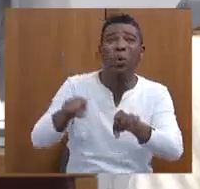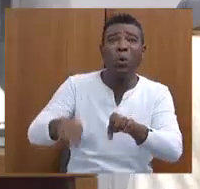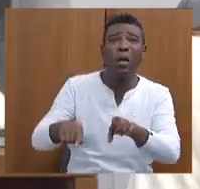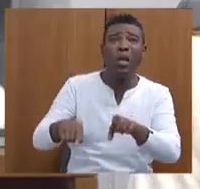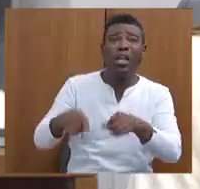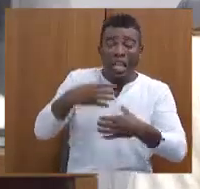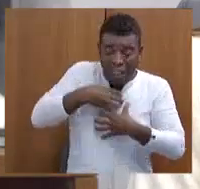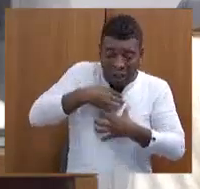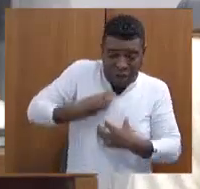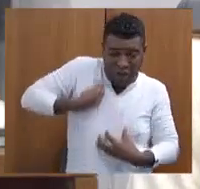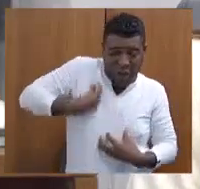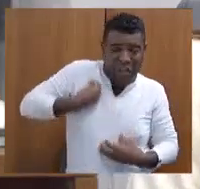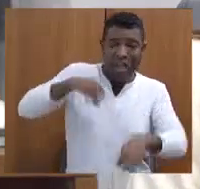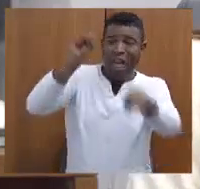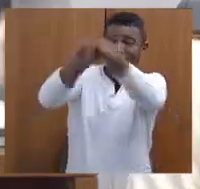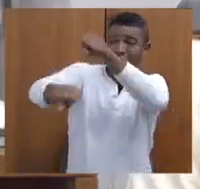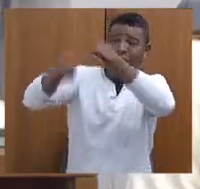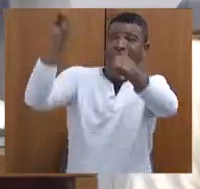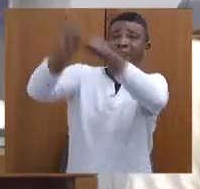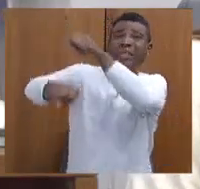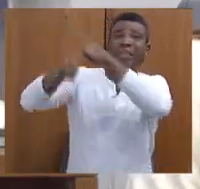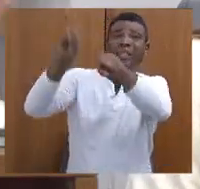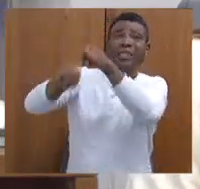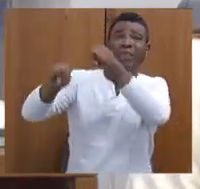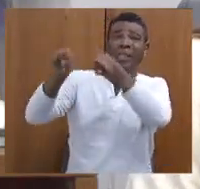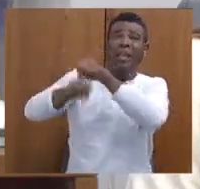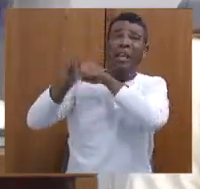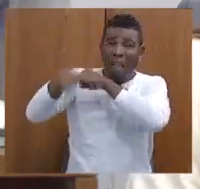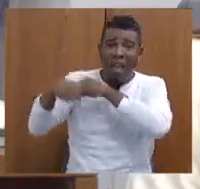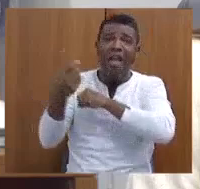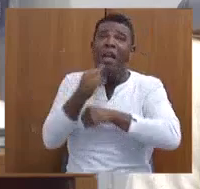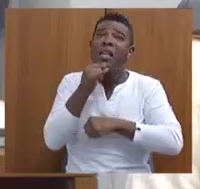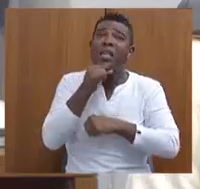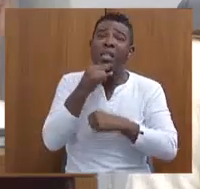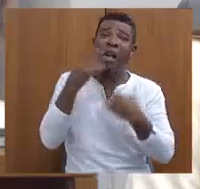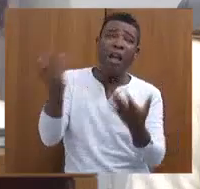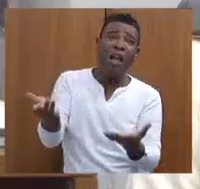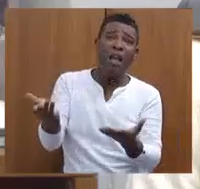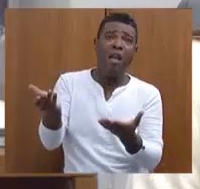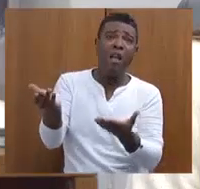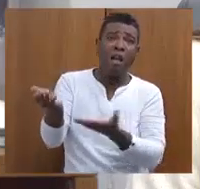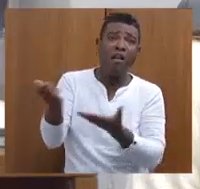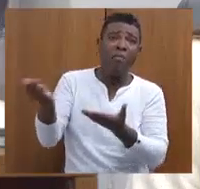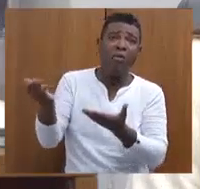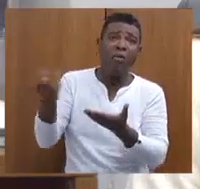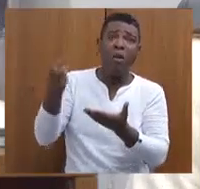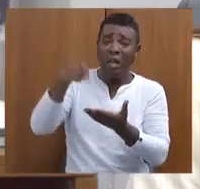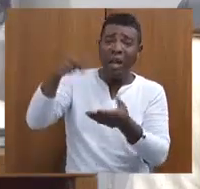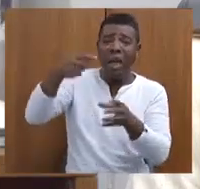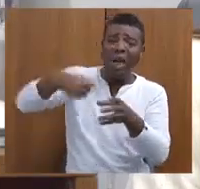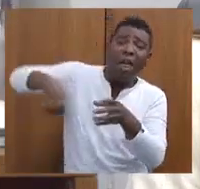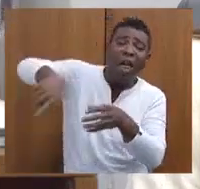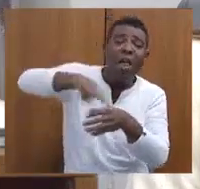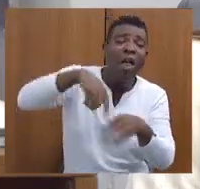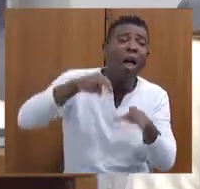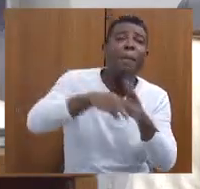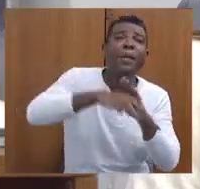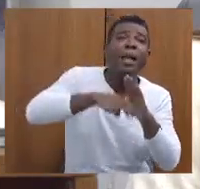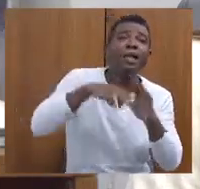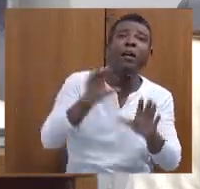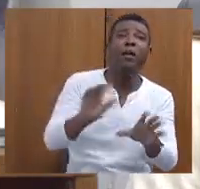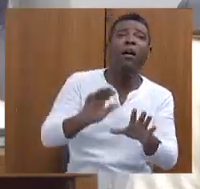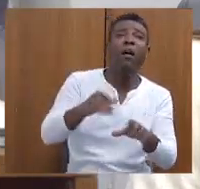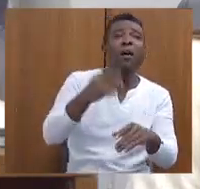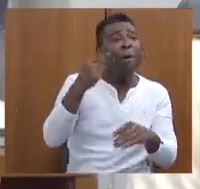do modo de vida no caso desses desses exemplos acaba com o modo de vida que não gira em torno da mineração pergunta para turma